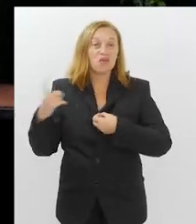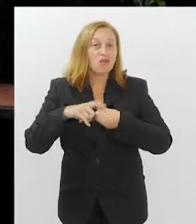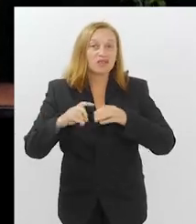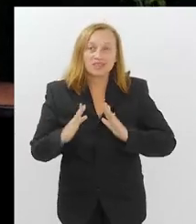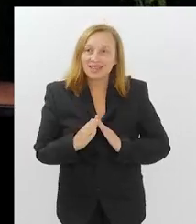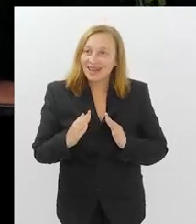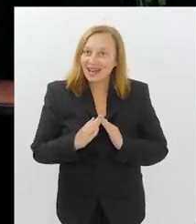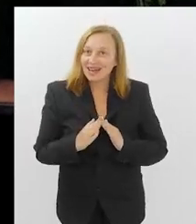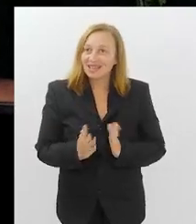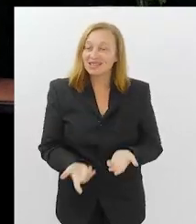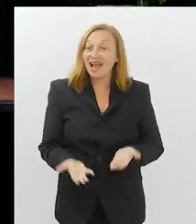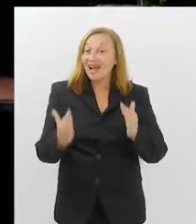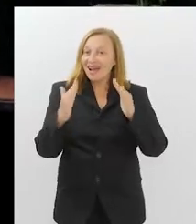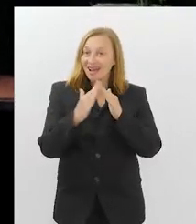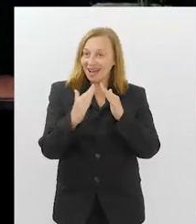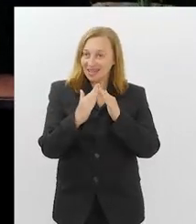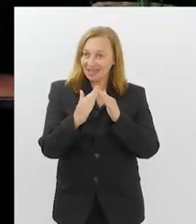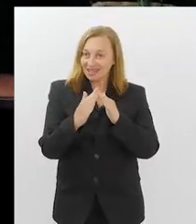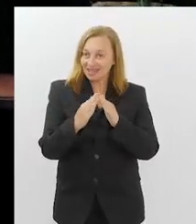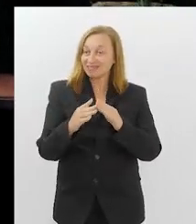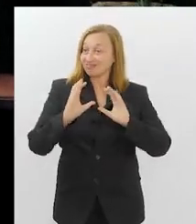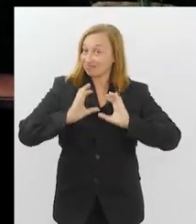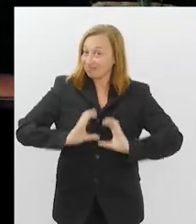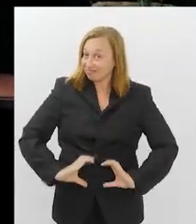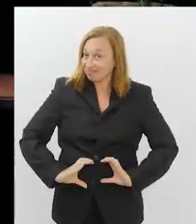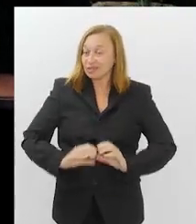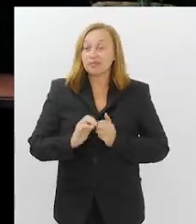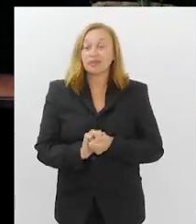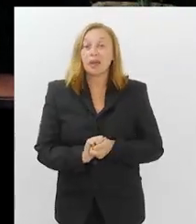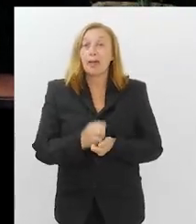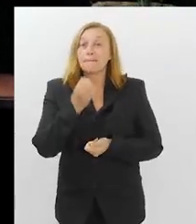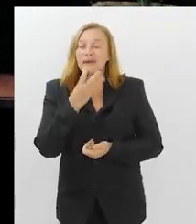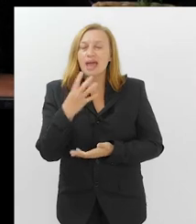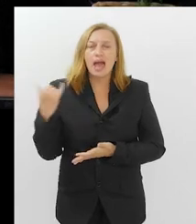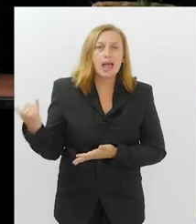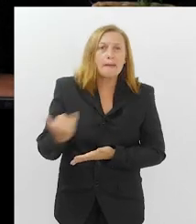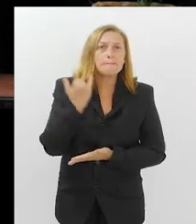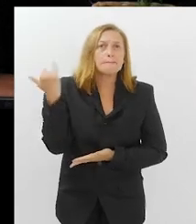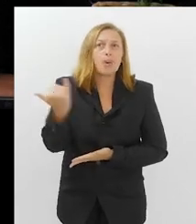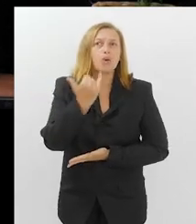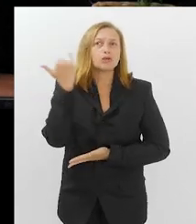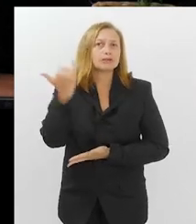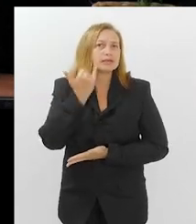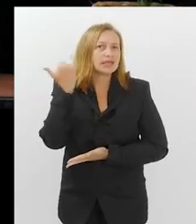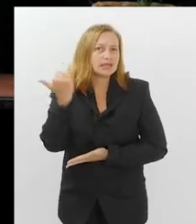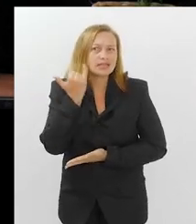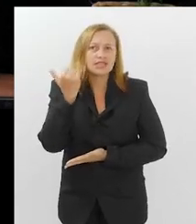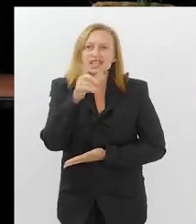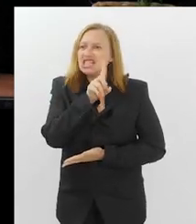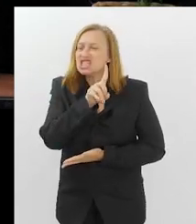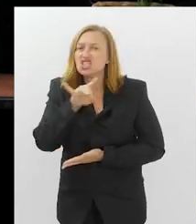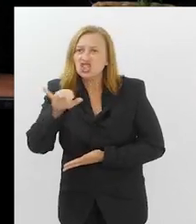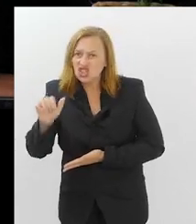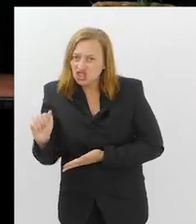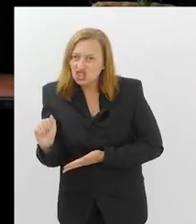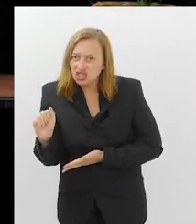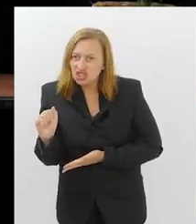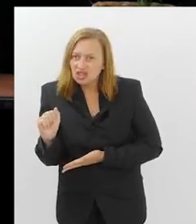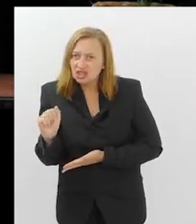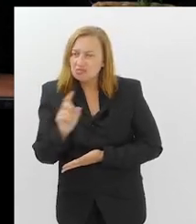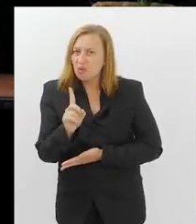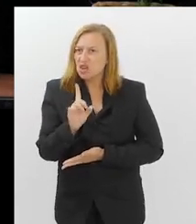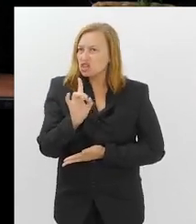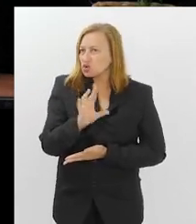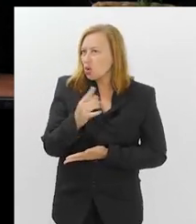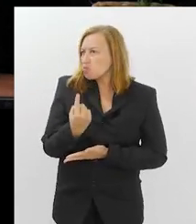casa, a Casa da Cidadania. Bem, a importância, né, deste dia, né, que não